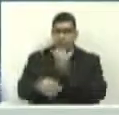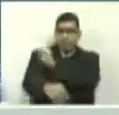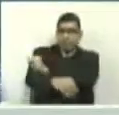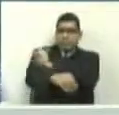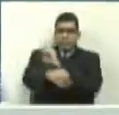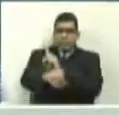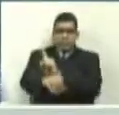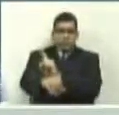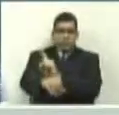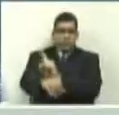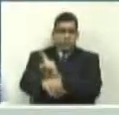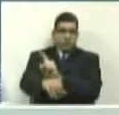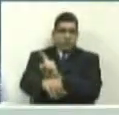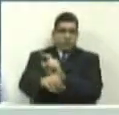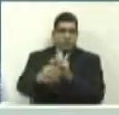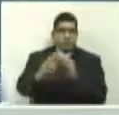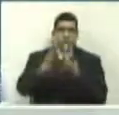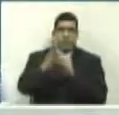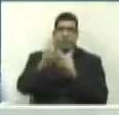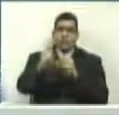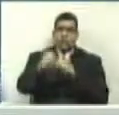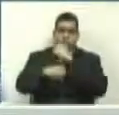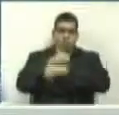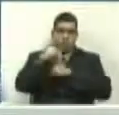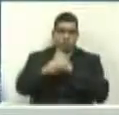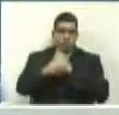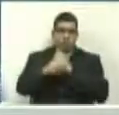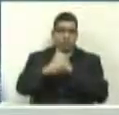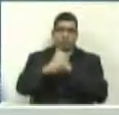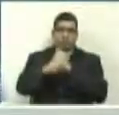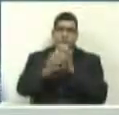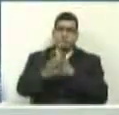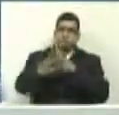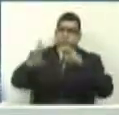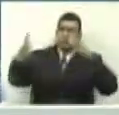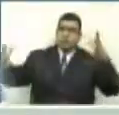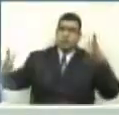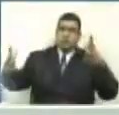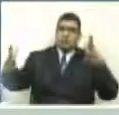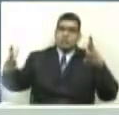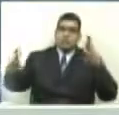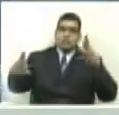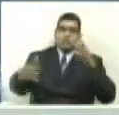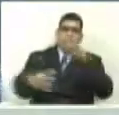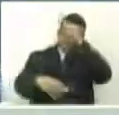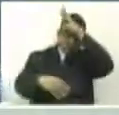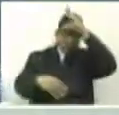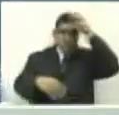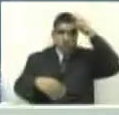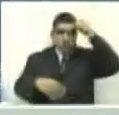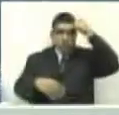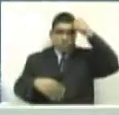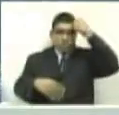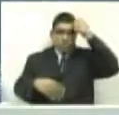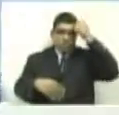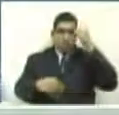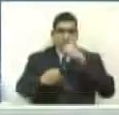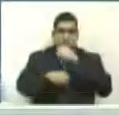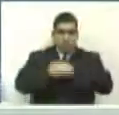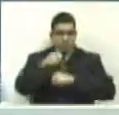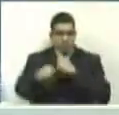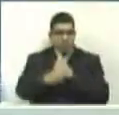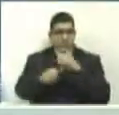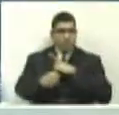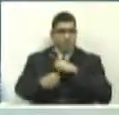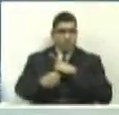Educação, nos últimos 8 anos, dobrou. E o Amazonas, nesse ano,